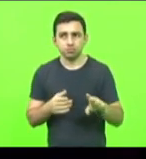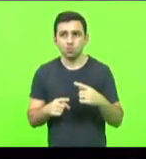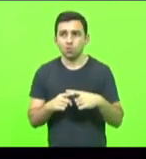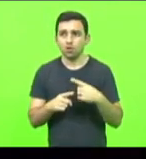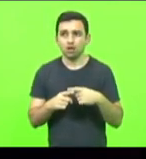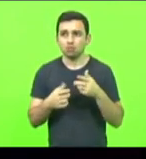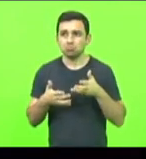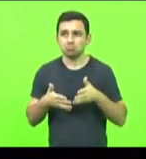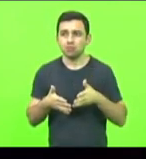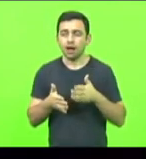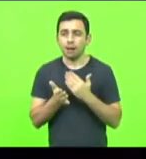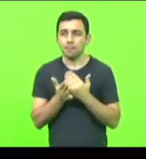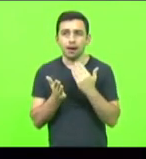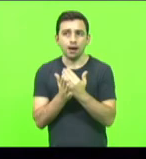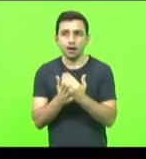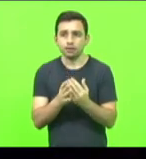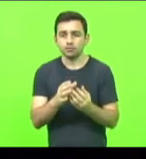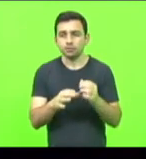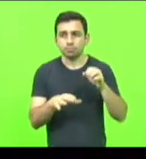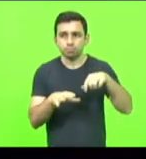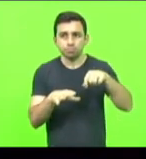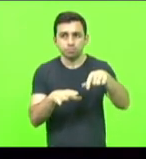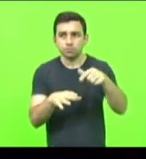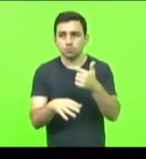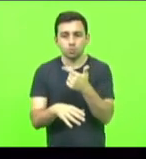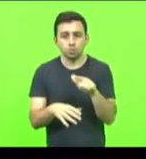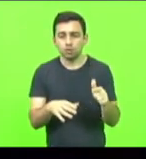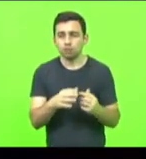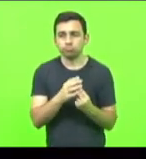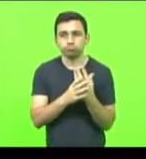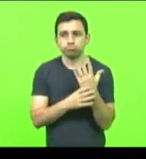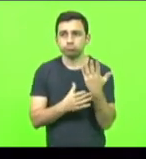espécie, só há mortalidade, porque